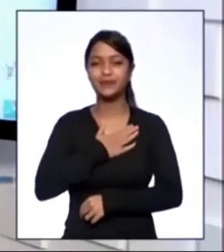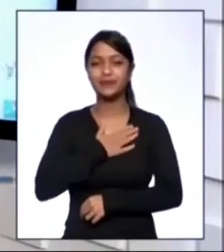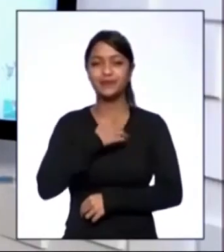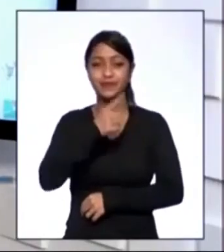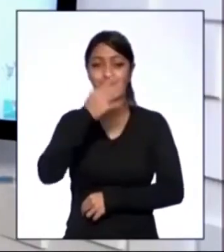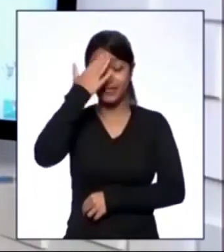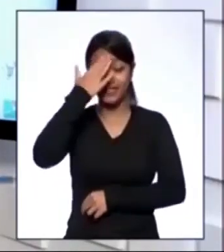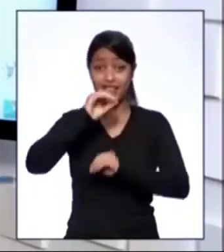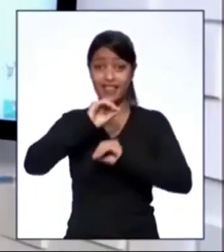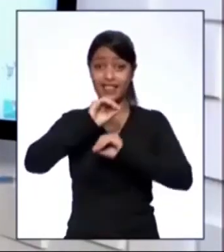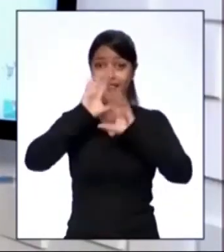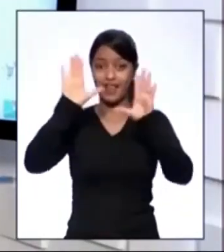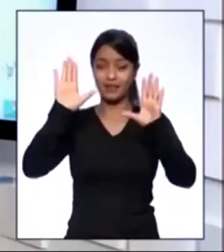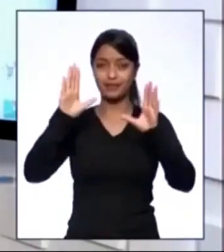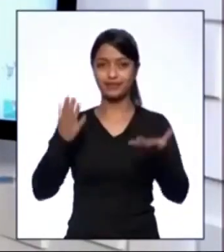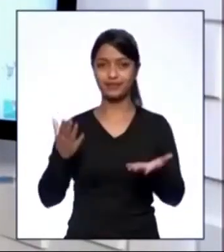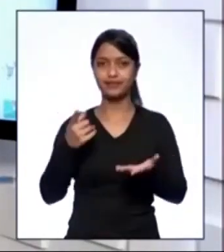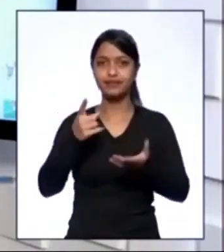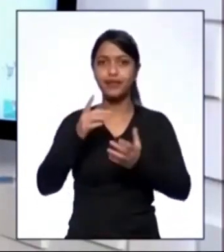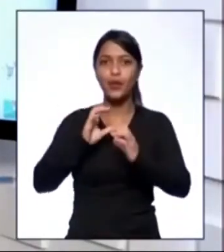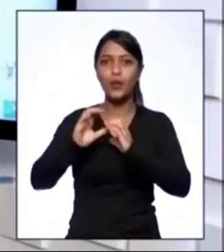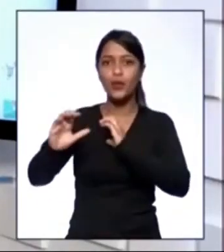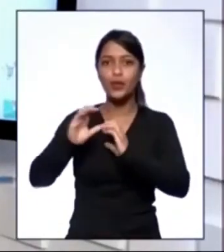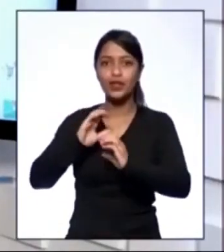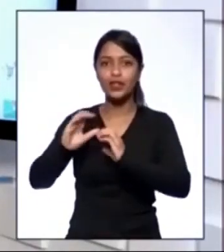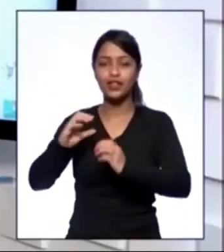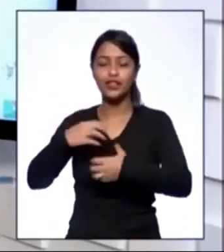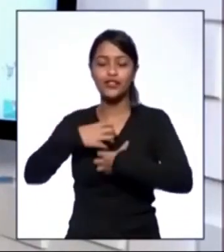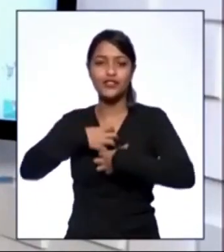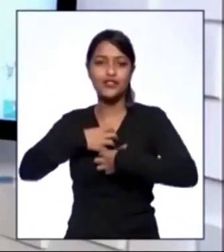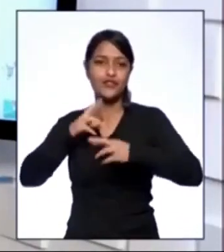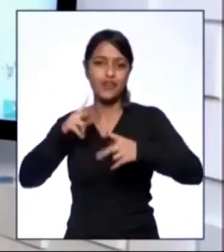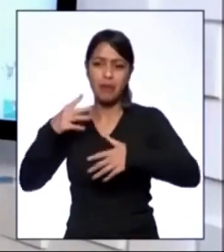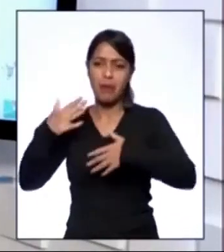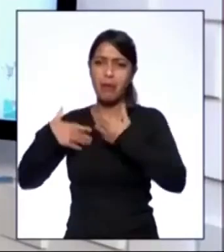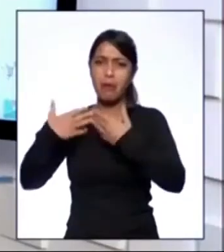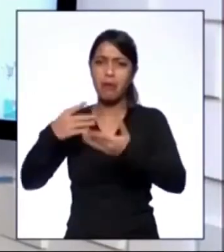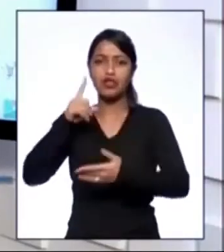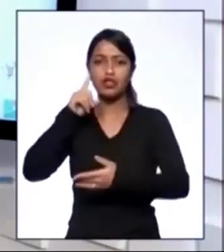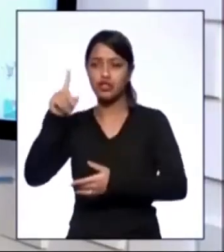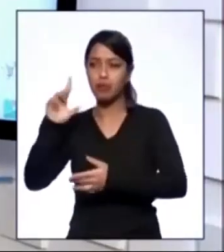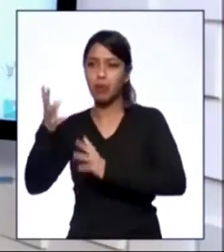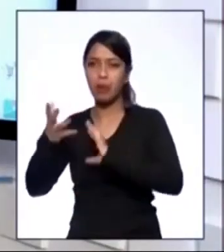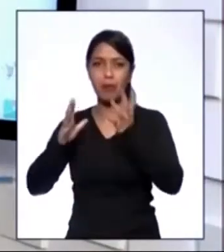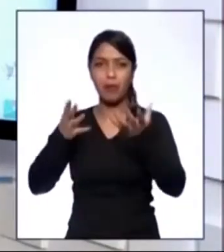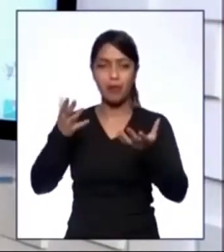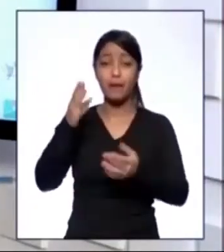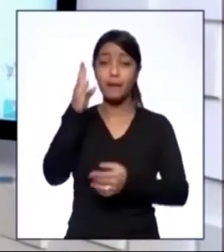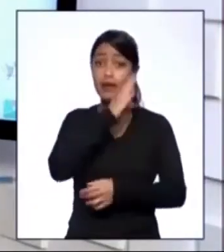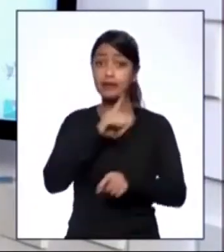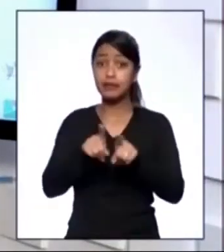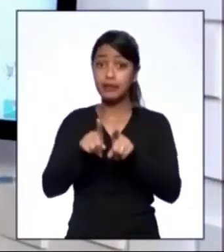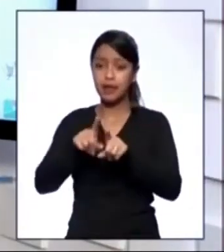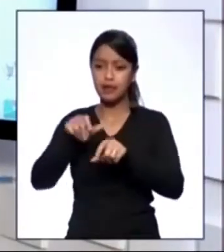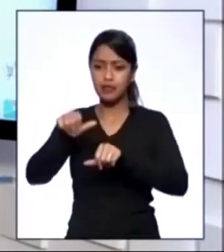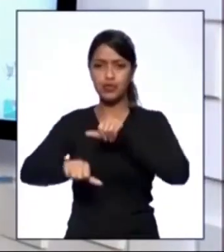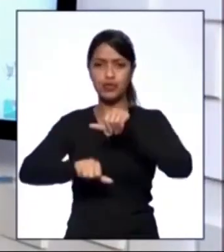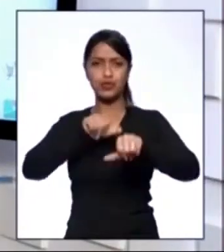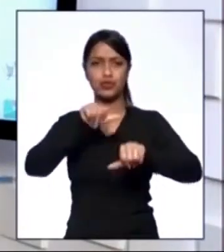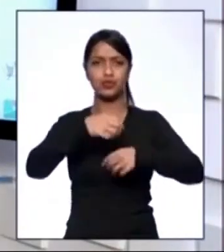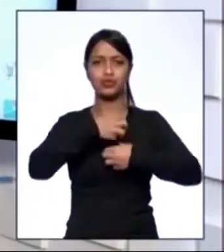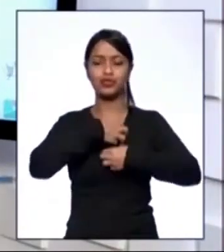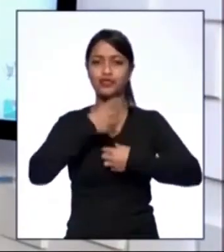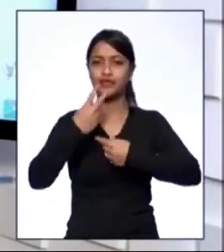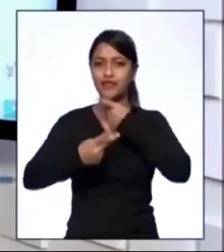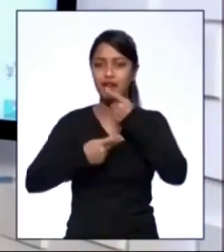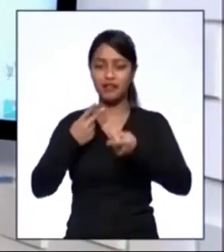entendido um pouco melhor por que você se comunica de forma tão diferente ao longo do seu dia, e no Brasil também isso acontece, e quero que você aí fique